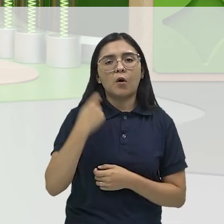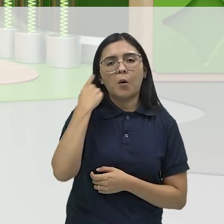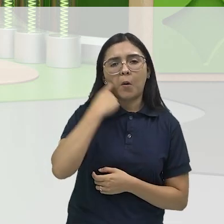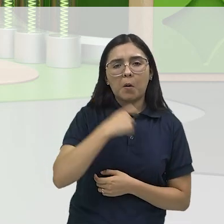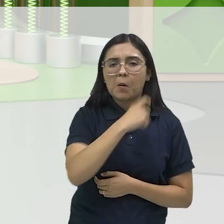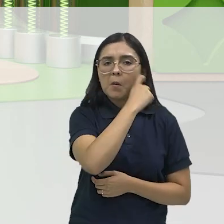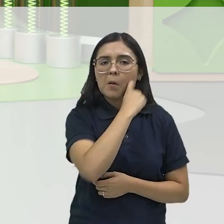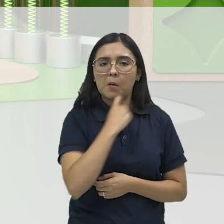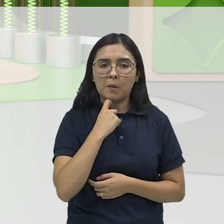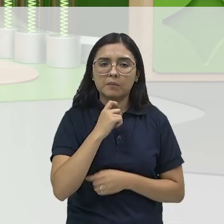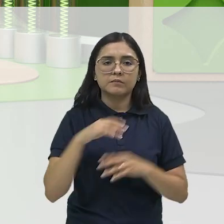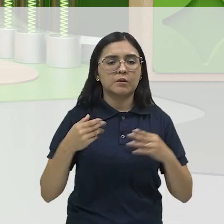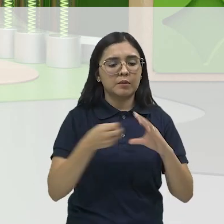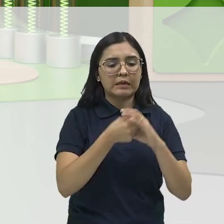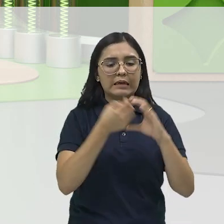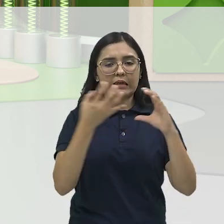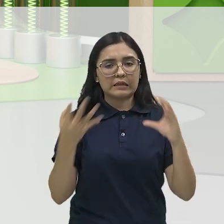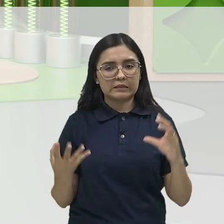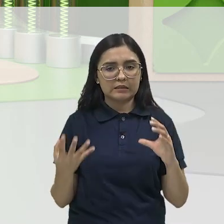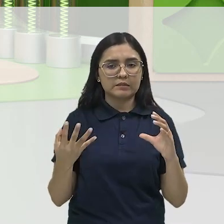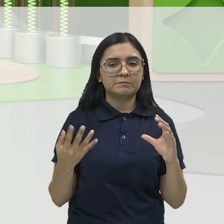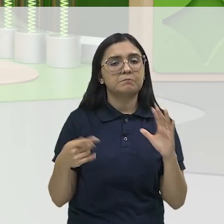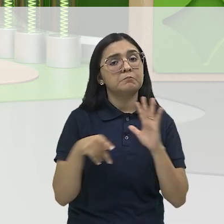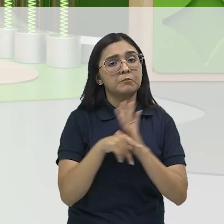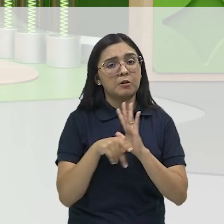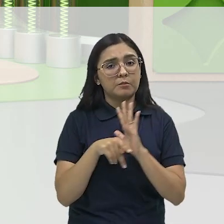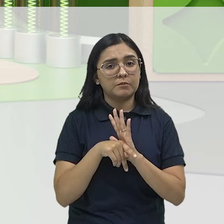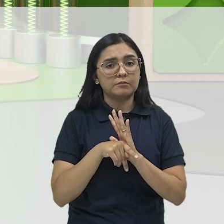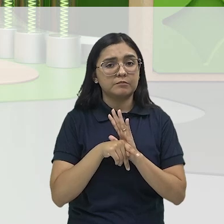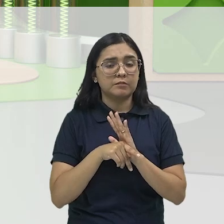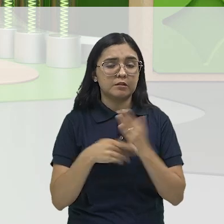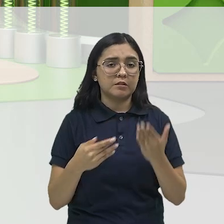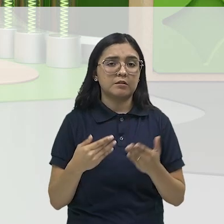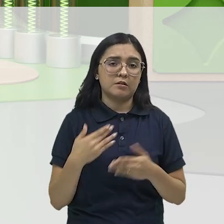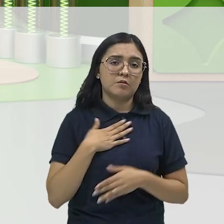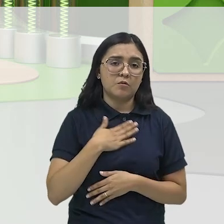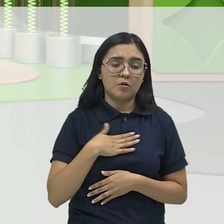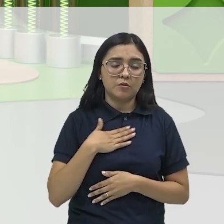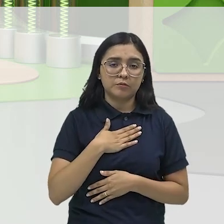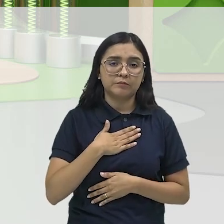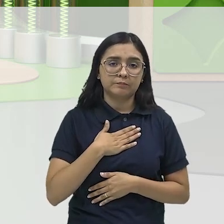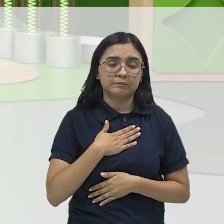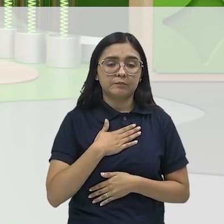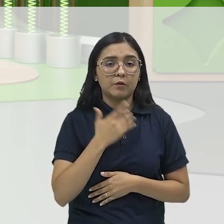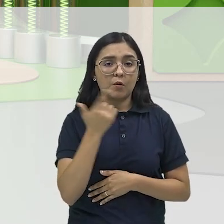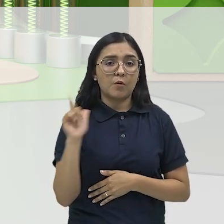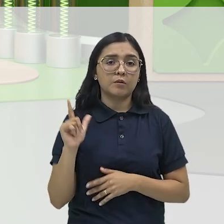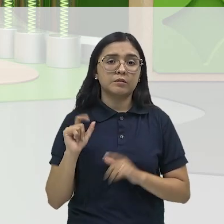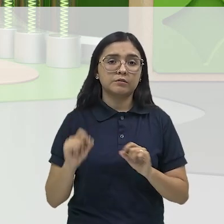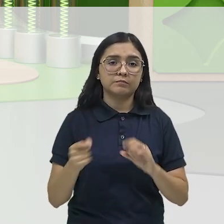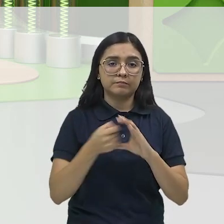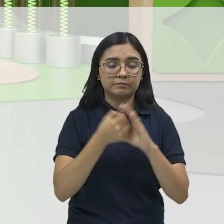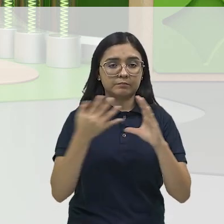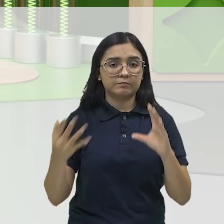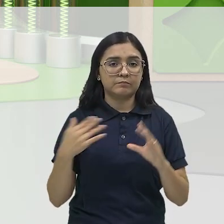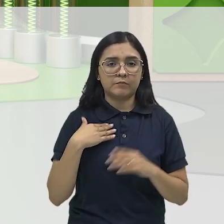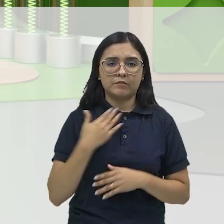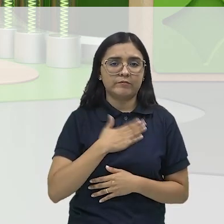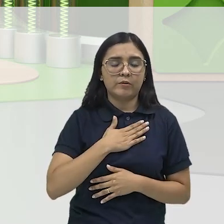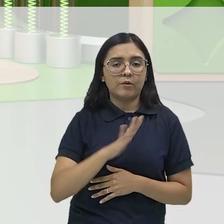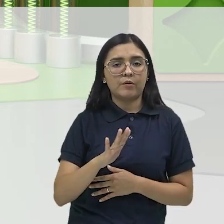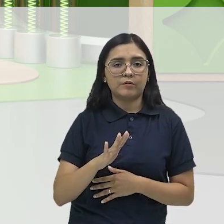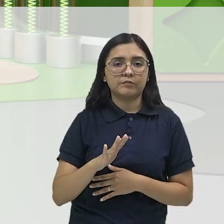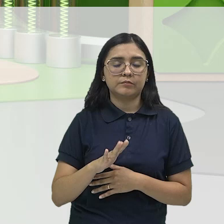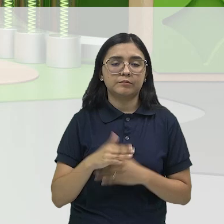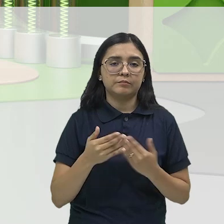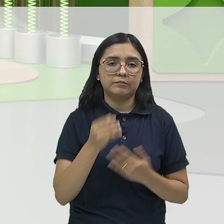barba? Então, são características, né, que algumas pessoas até gostam. Outras, infelizmente, são características que nem todo mundo vai